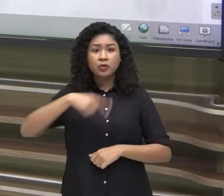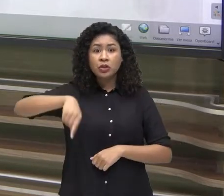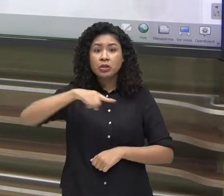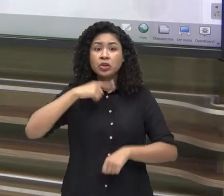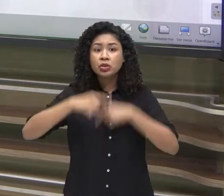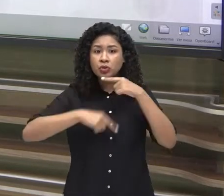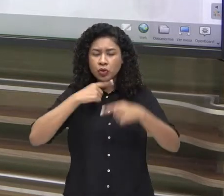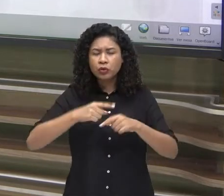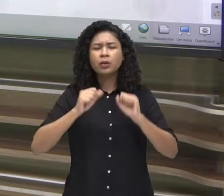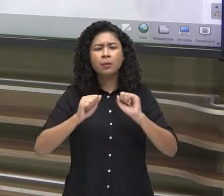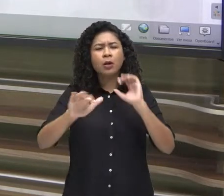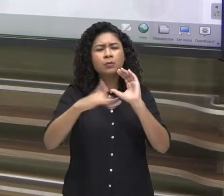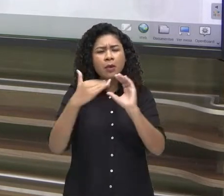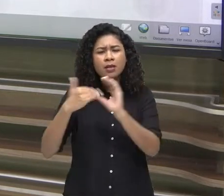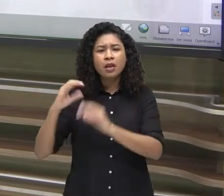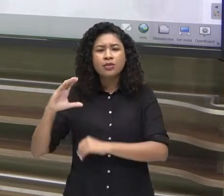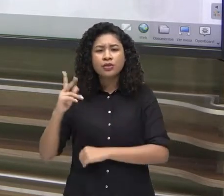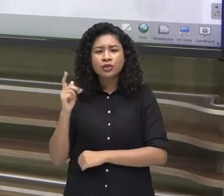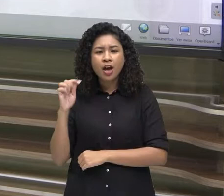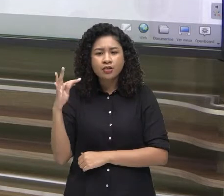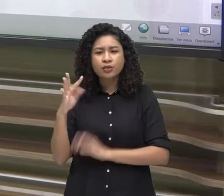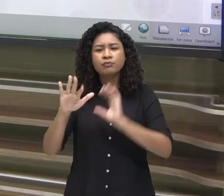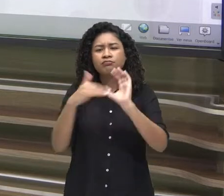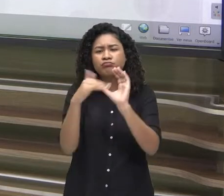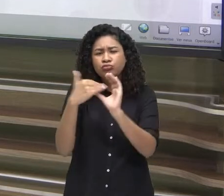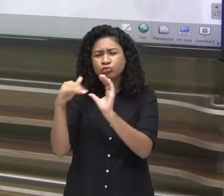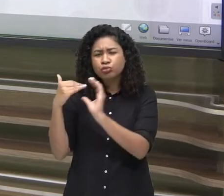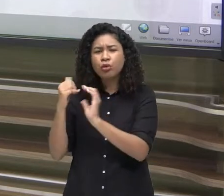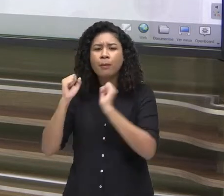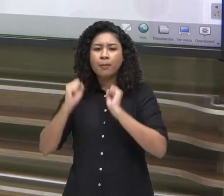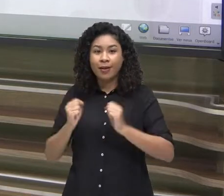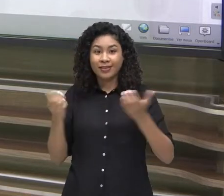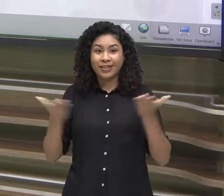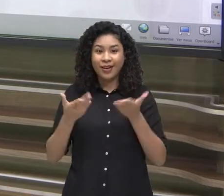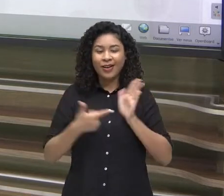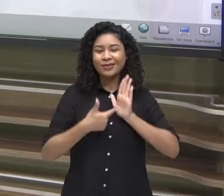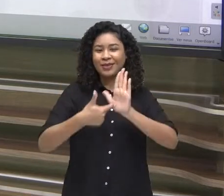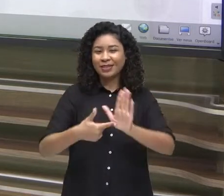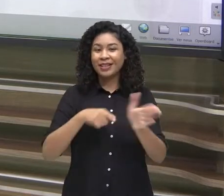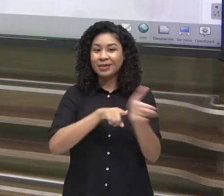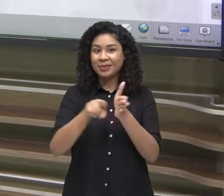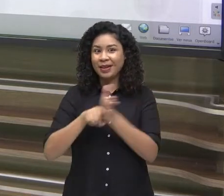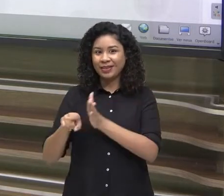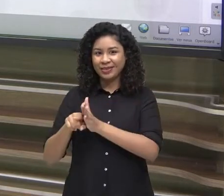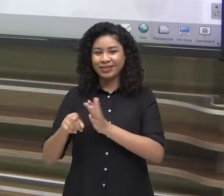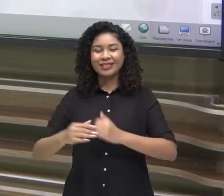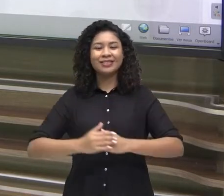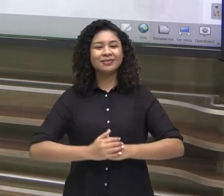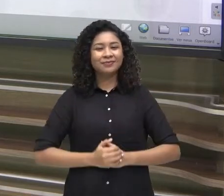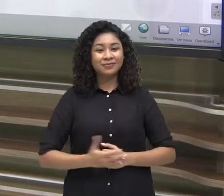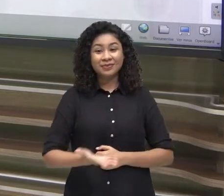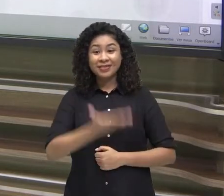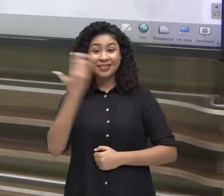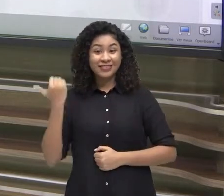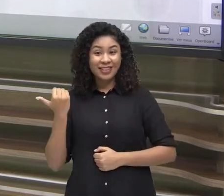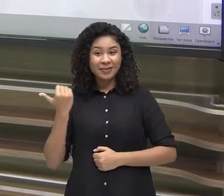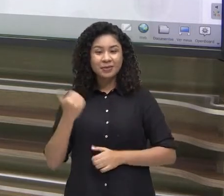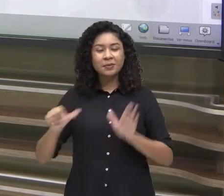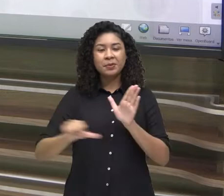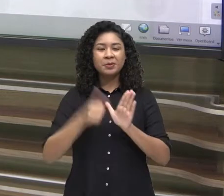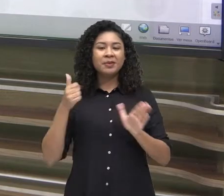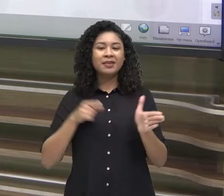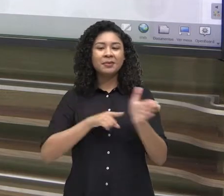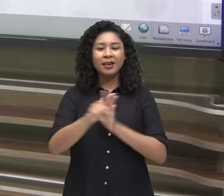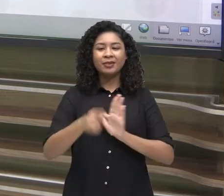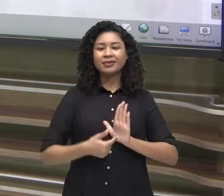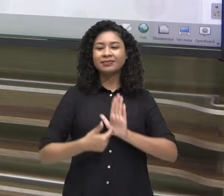professores estão acompanhando, certo? E aí a gente vai ter agora as nossas questões do Praticando de Ciências. Então vamos lá para a nossa primeira